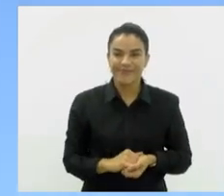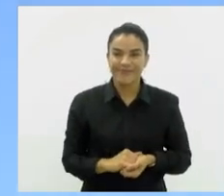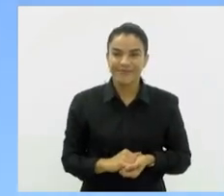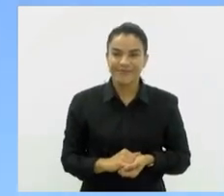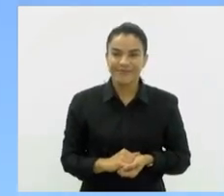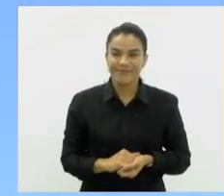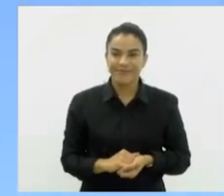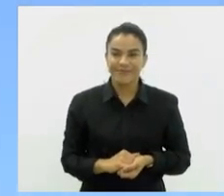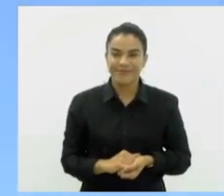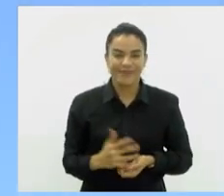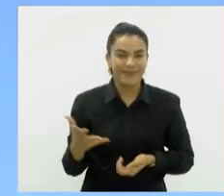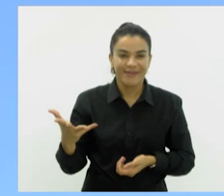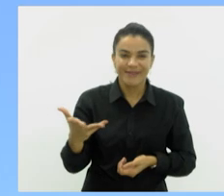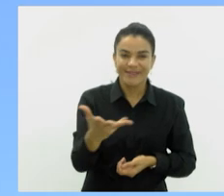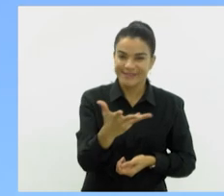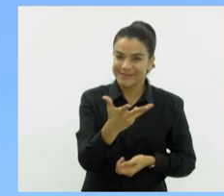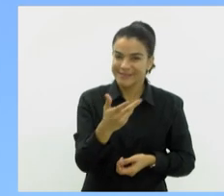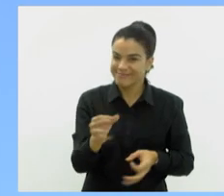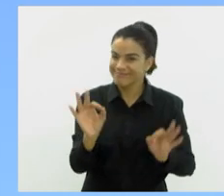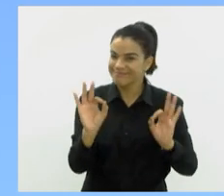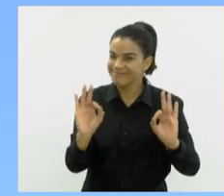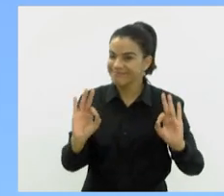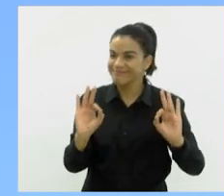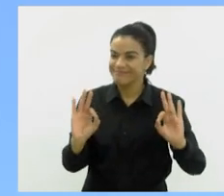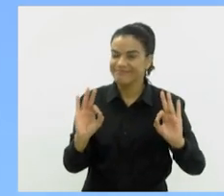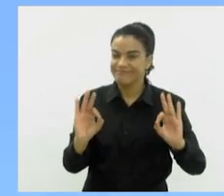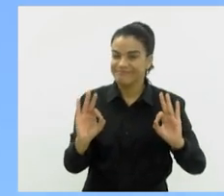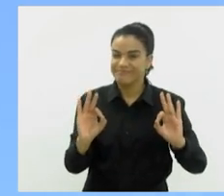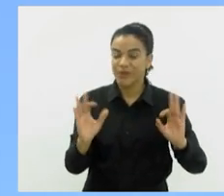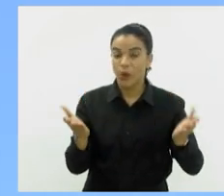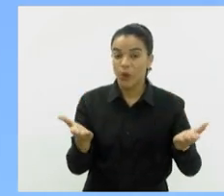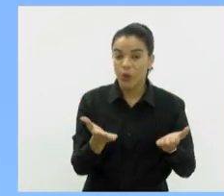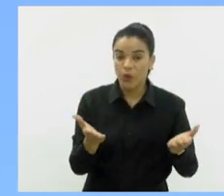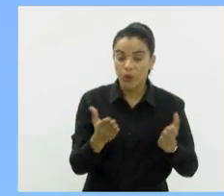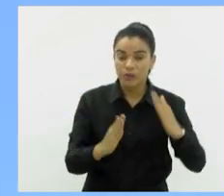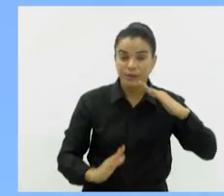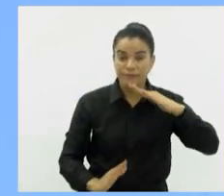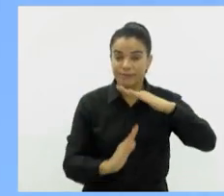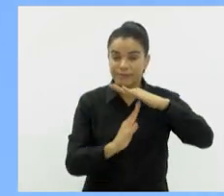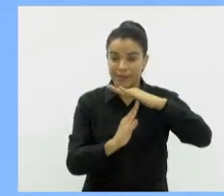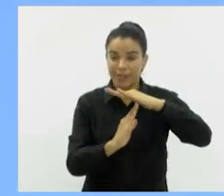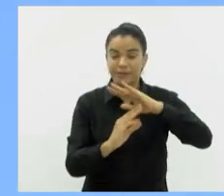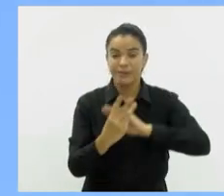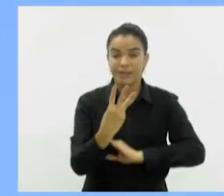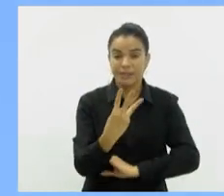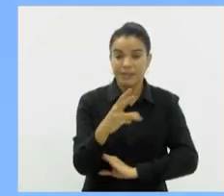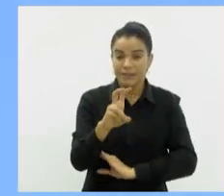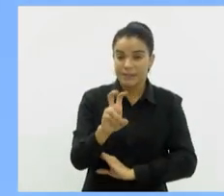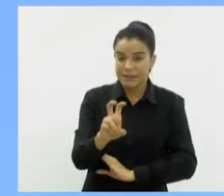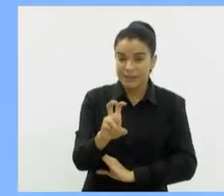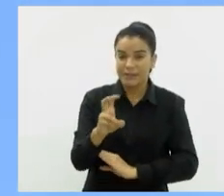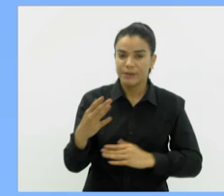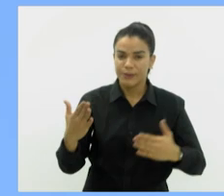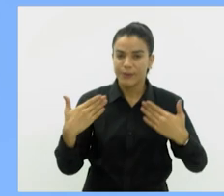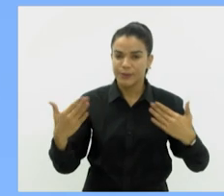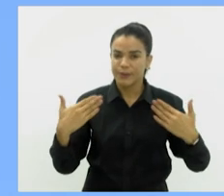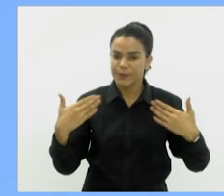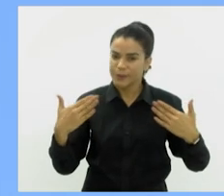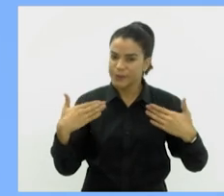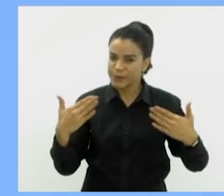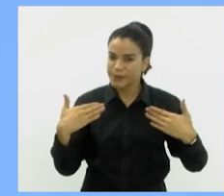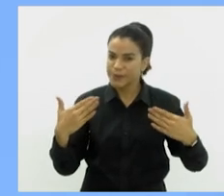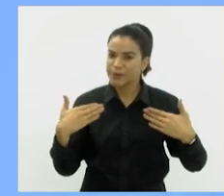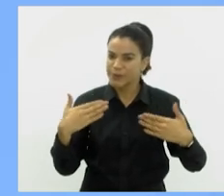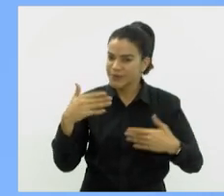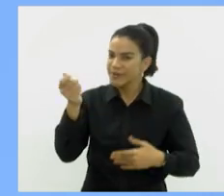gente que maravilha hein previsão de hoje a máxima deve chegar a 35º Vai ter